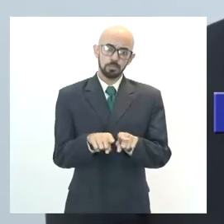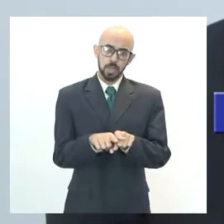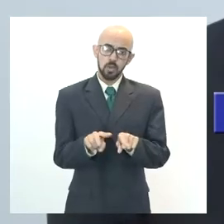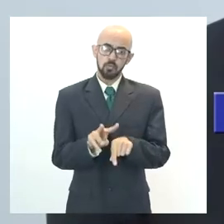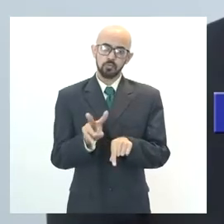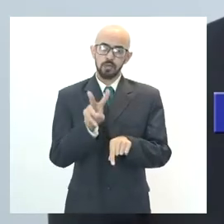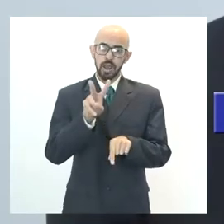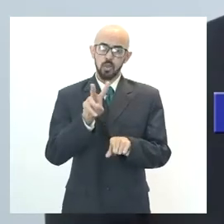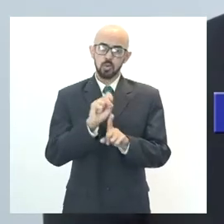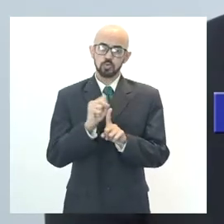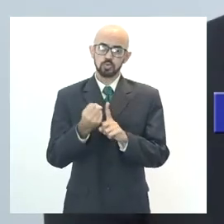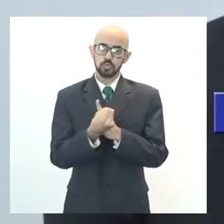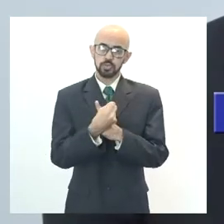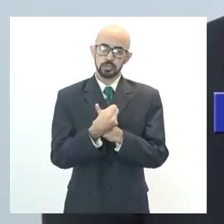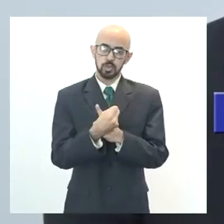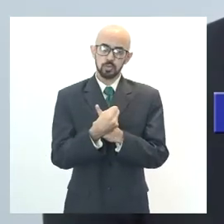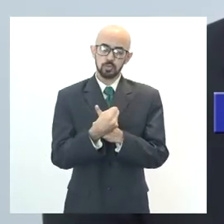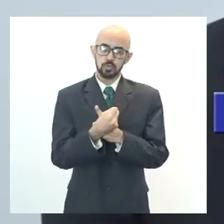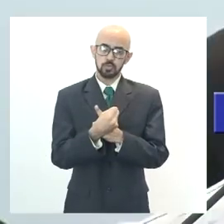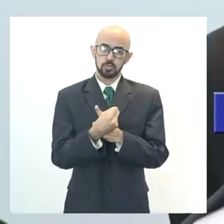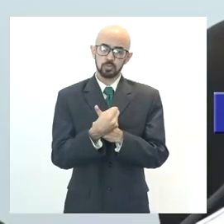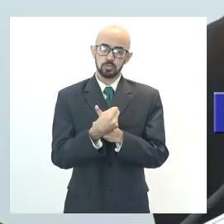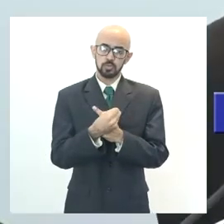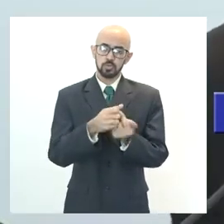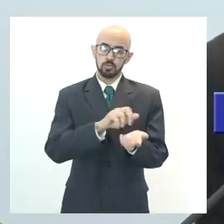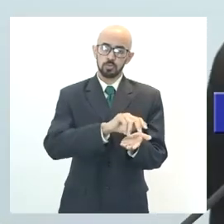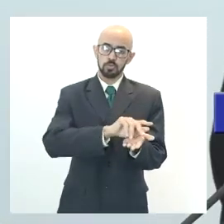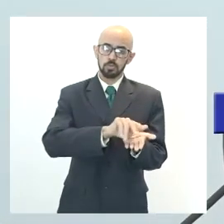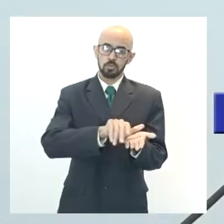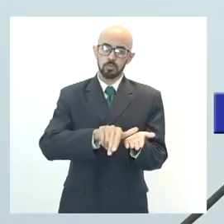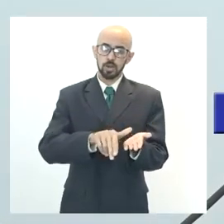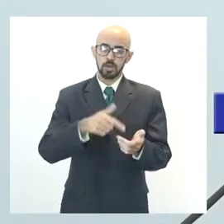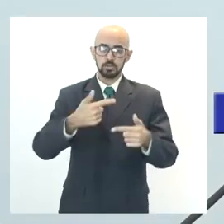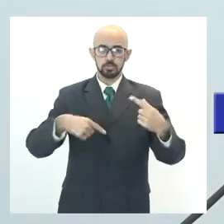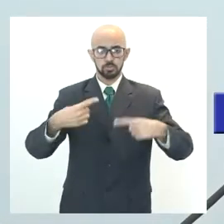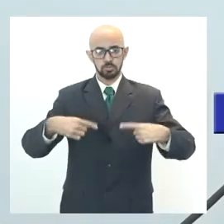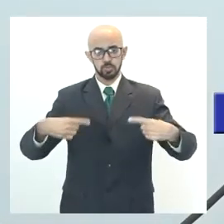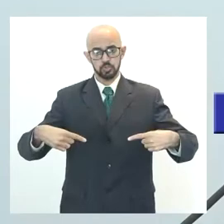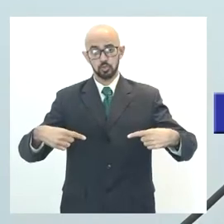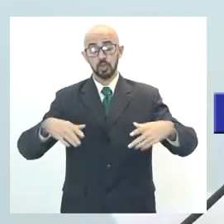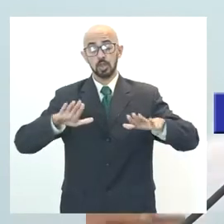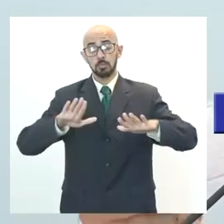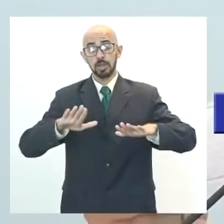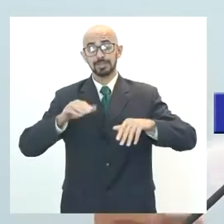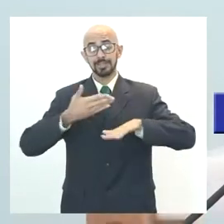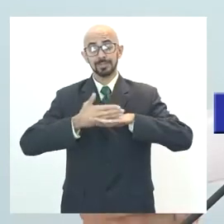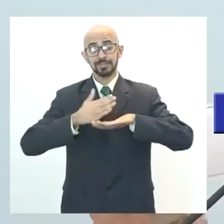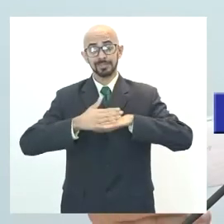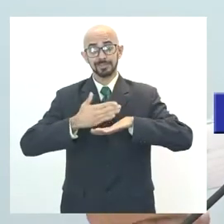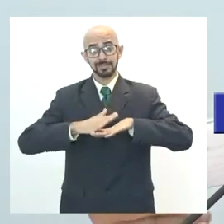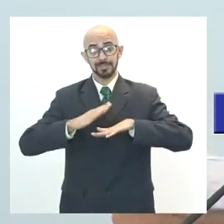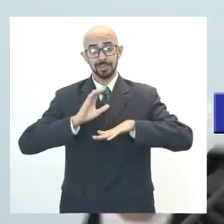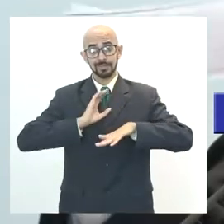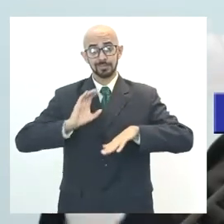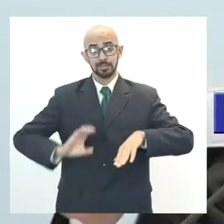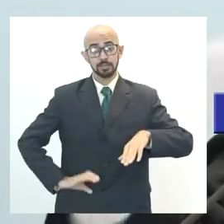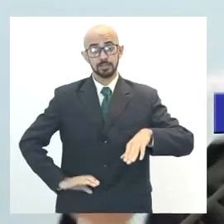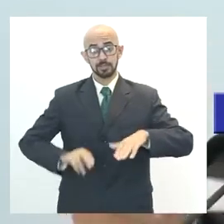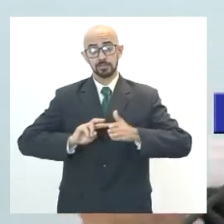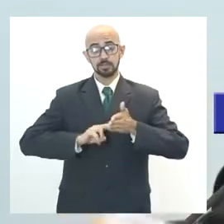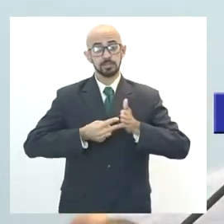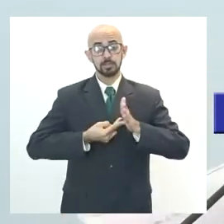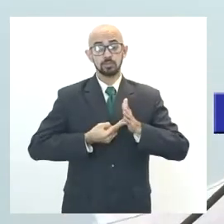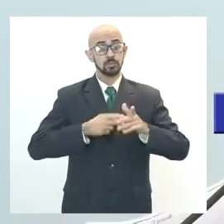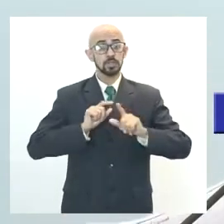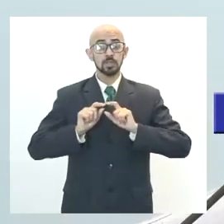do trabalho da Bíblia iniciativa e pluralismo político mas exercendo a cidadania significa e os servidores